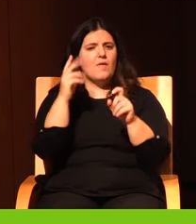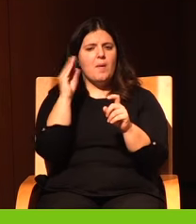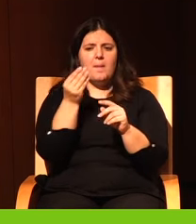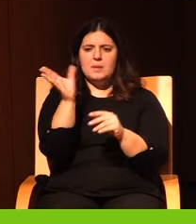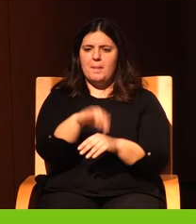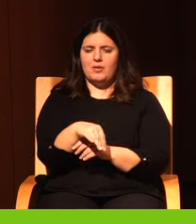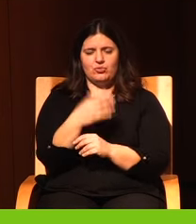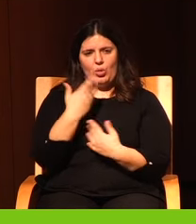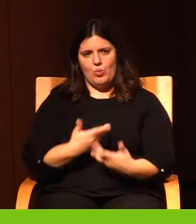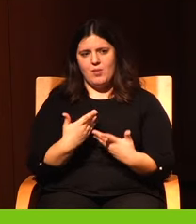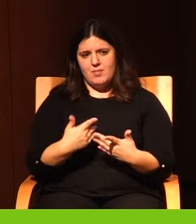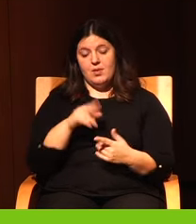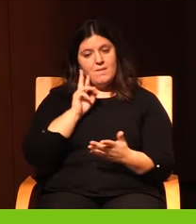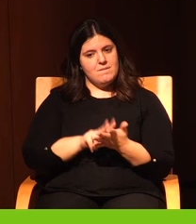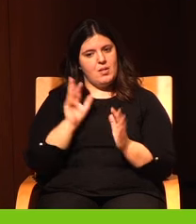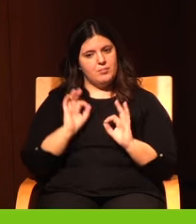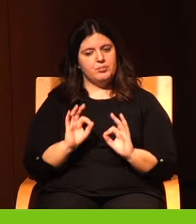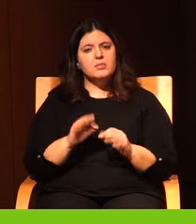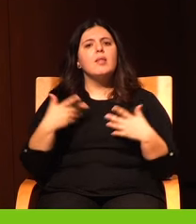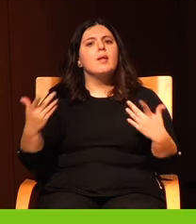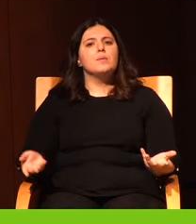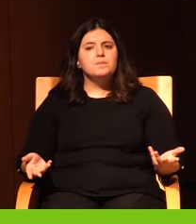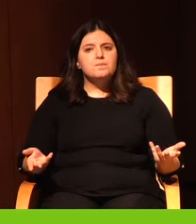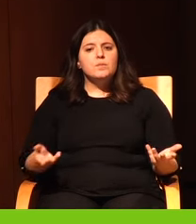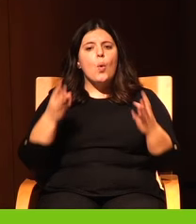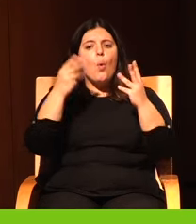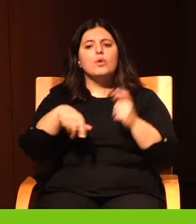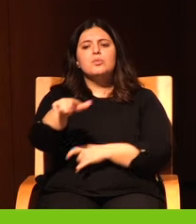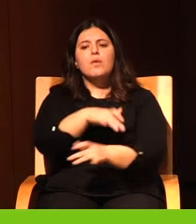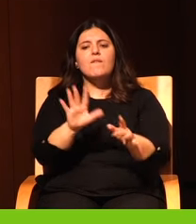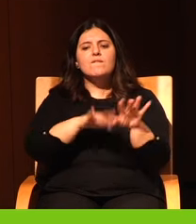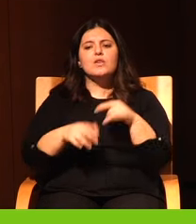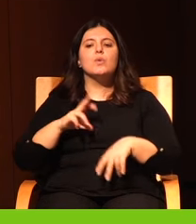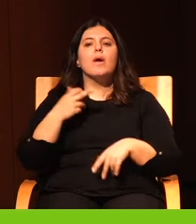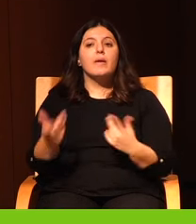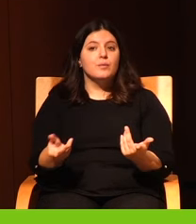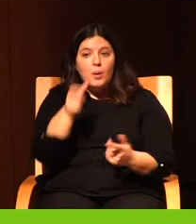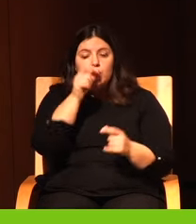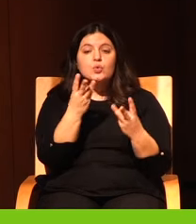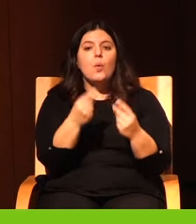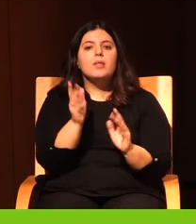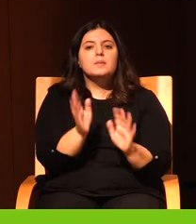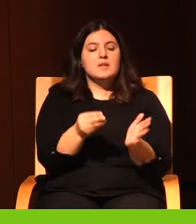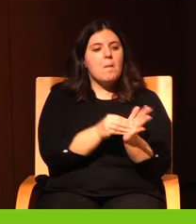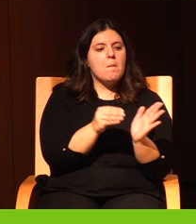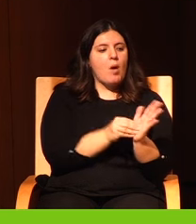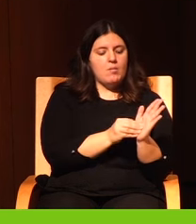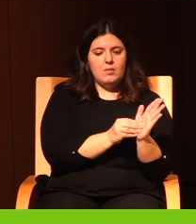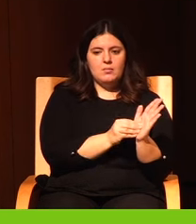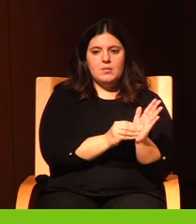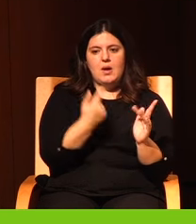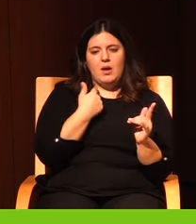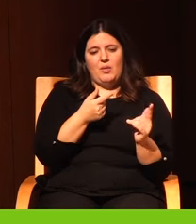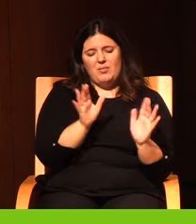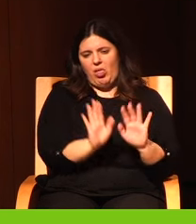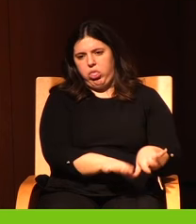em dia e ainda válida Afinal de quantos pobres se fazem um rico quantas pessoas precisam de viver na pobreza na indigência